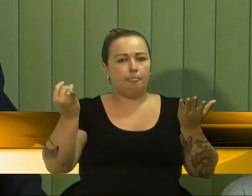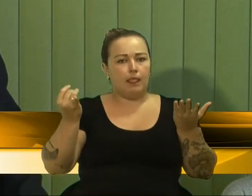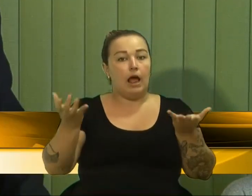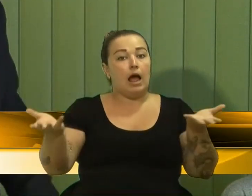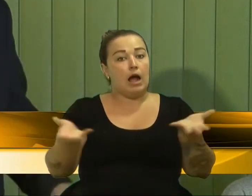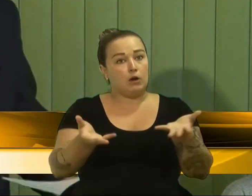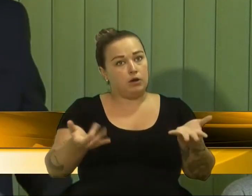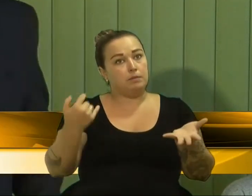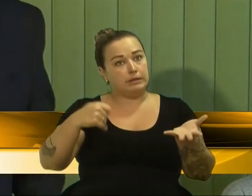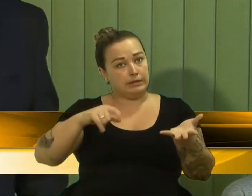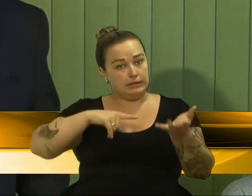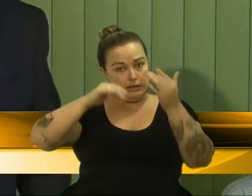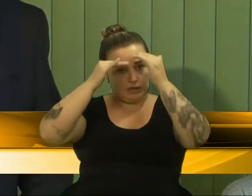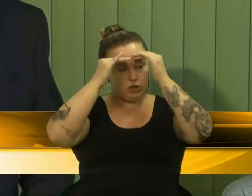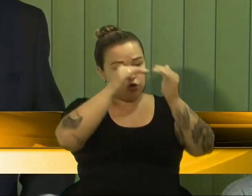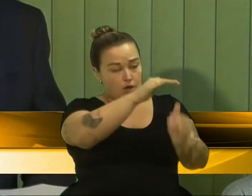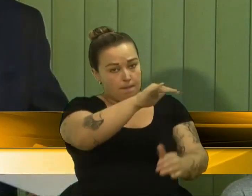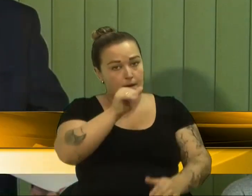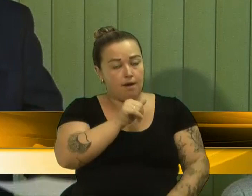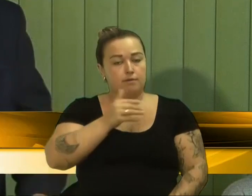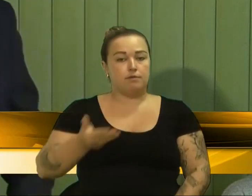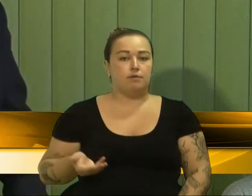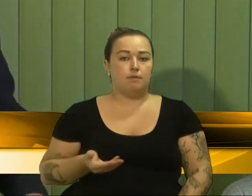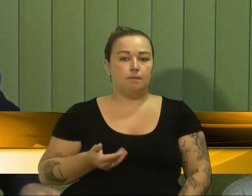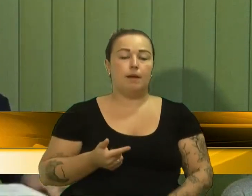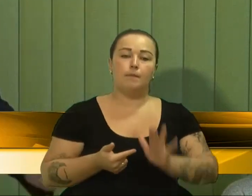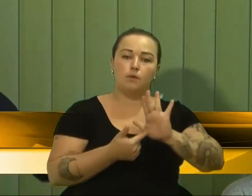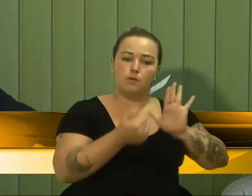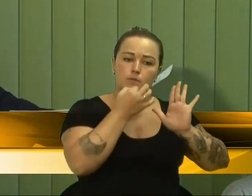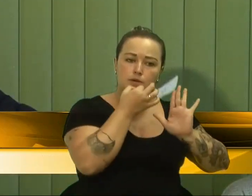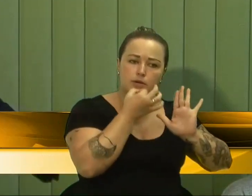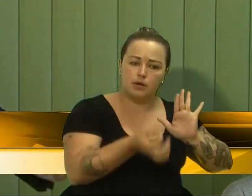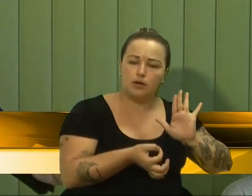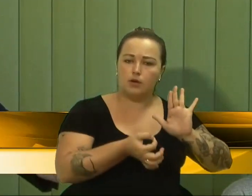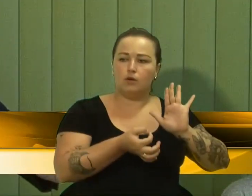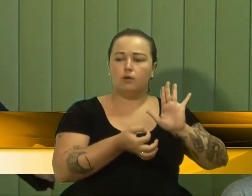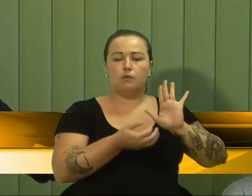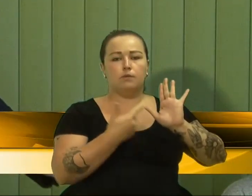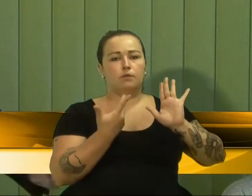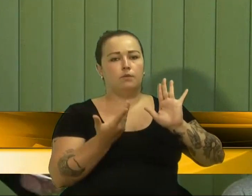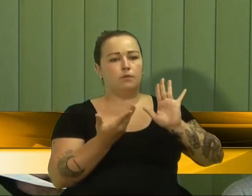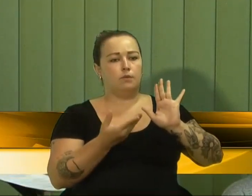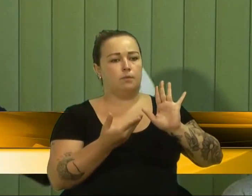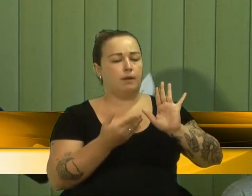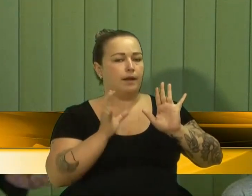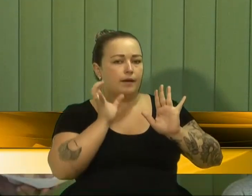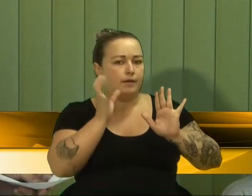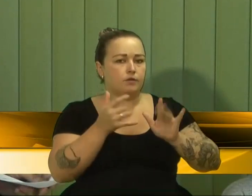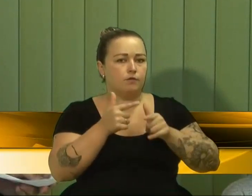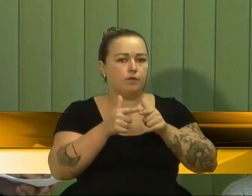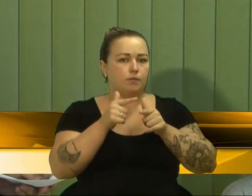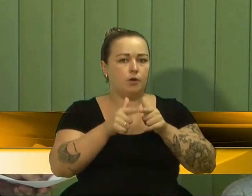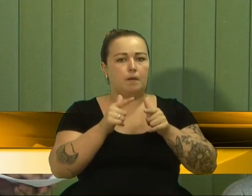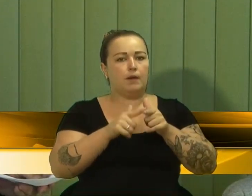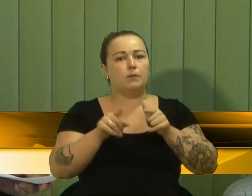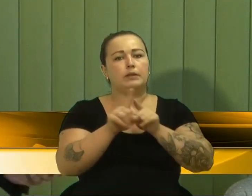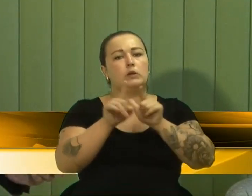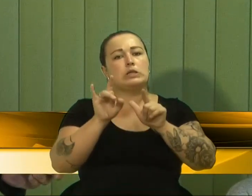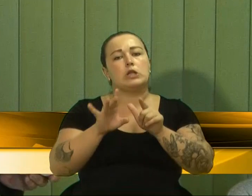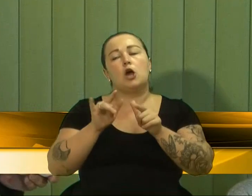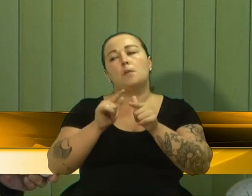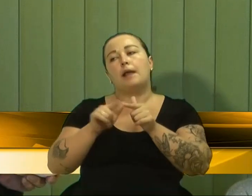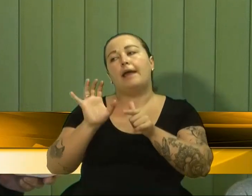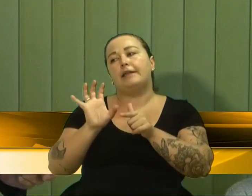têm que ser respeitadas e chamadas para opinar, para encaminhar situações, não para carguinhos. Não